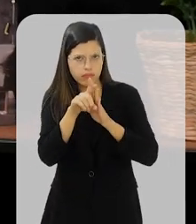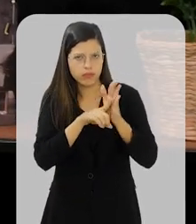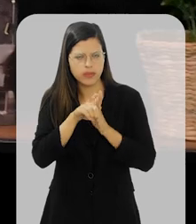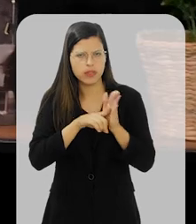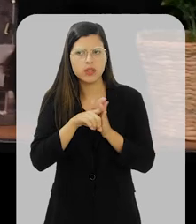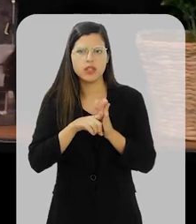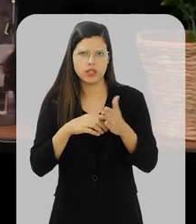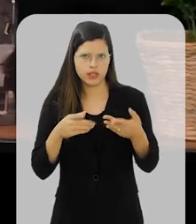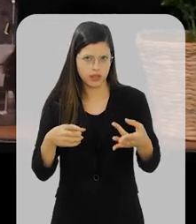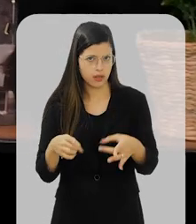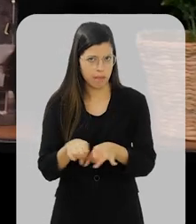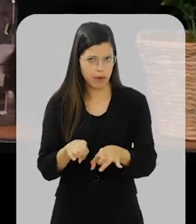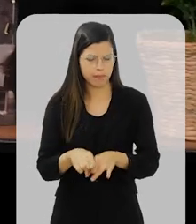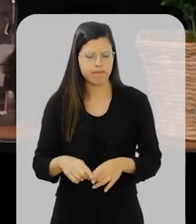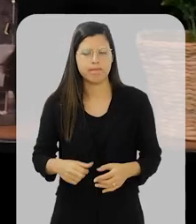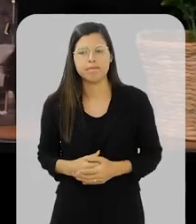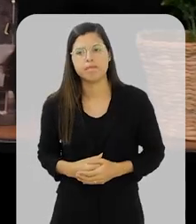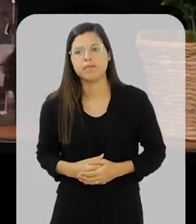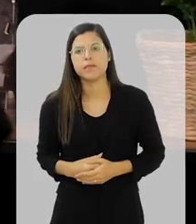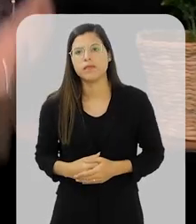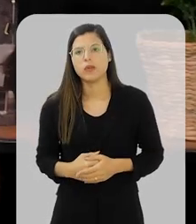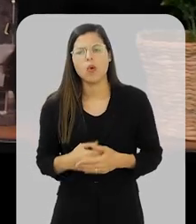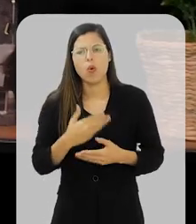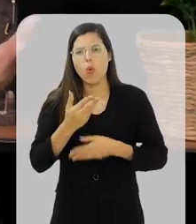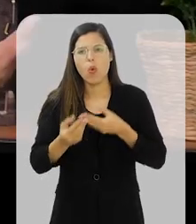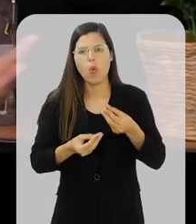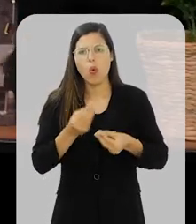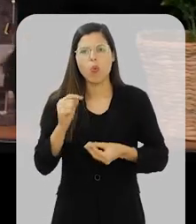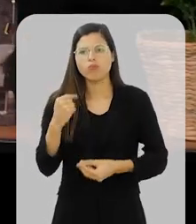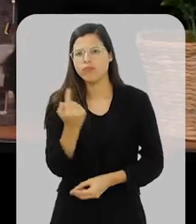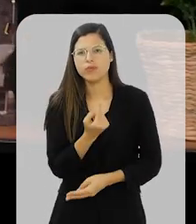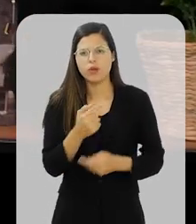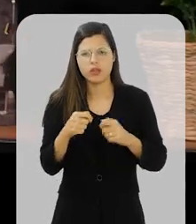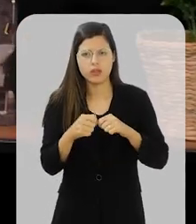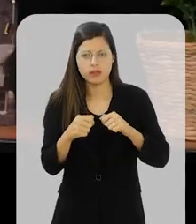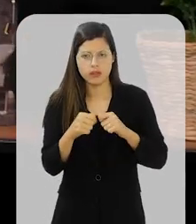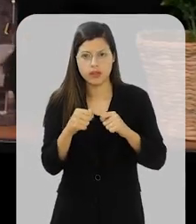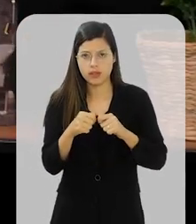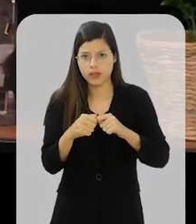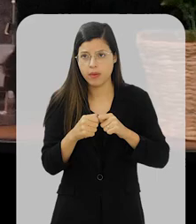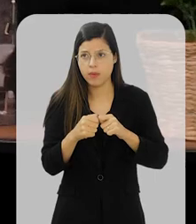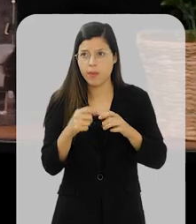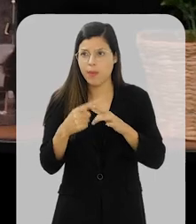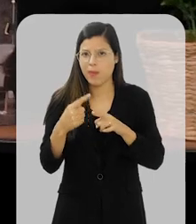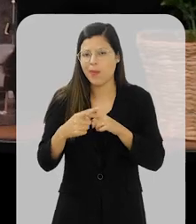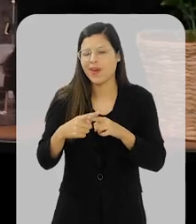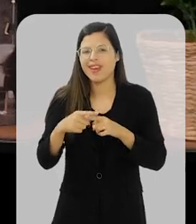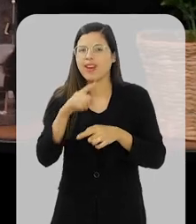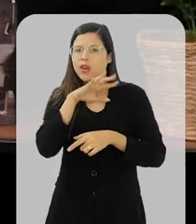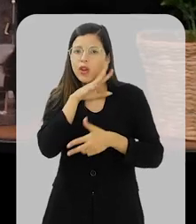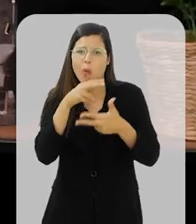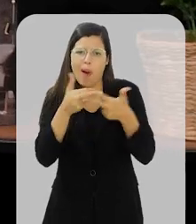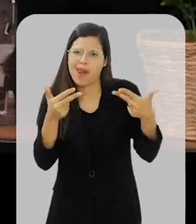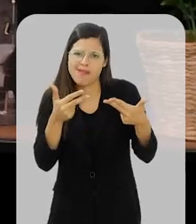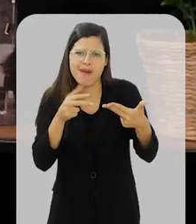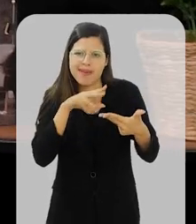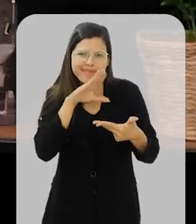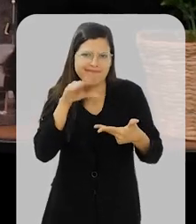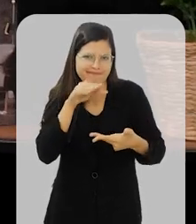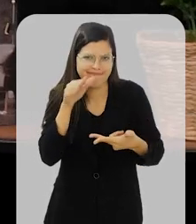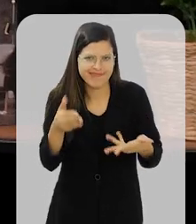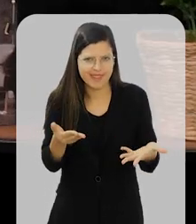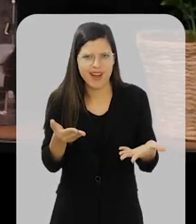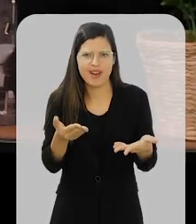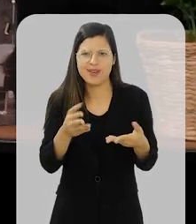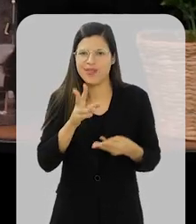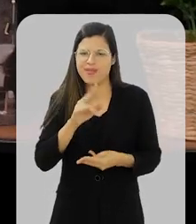grande parte dela também. Então, como é que nós fizemos isso, né? Porque o animal, ele não fala, ele não vai dizer para a gente